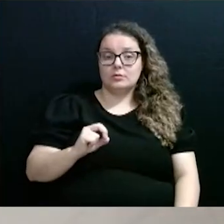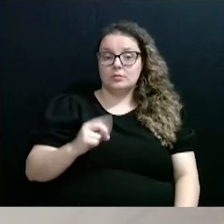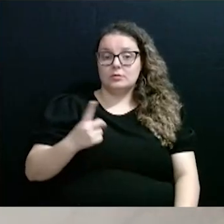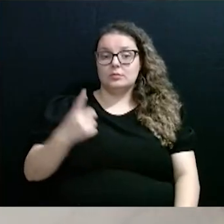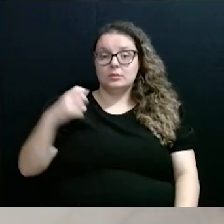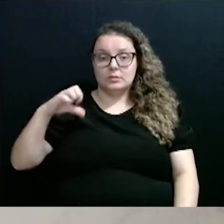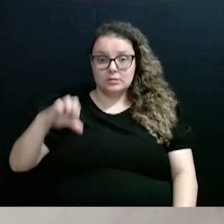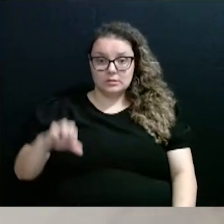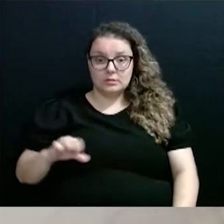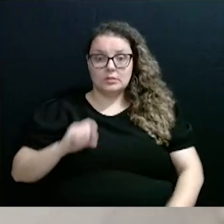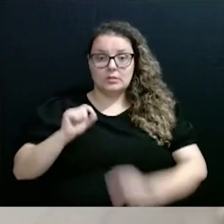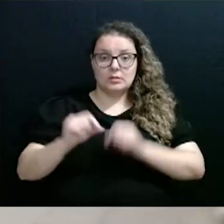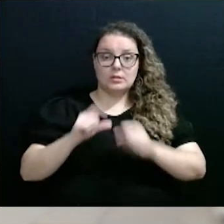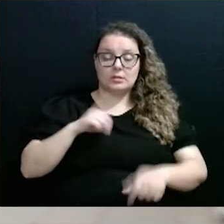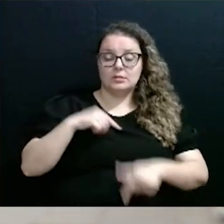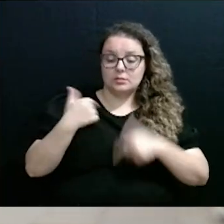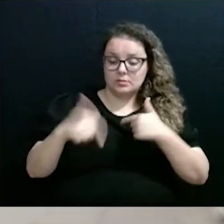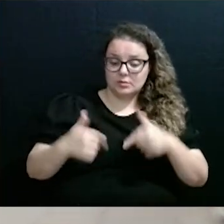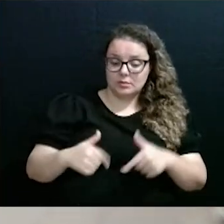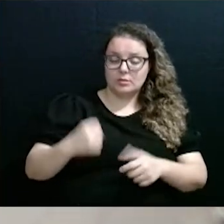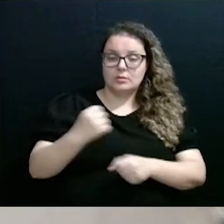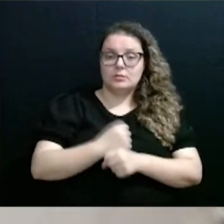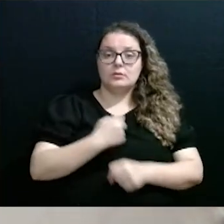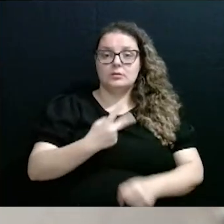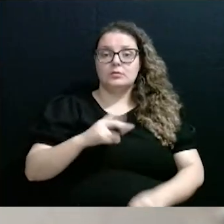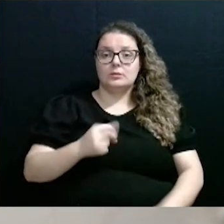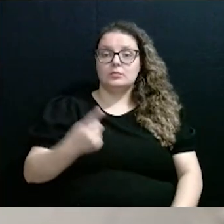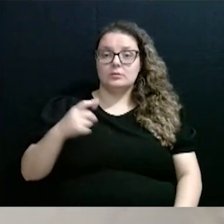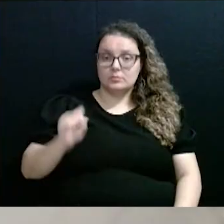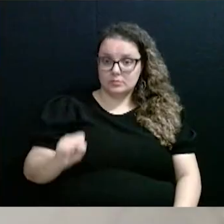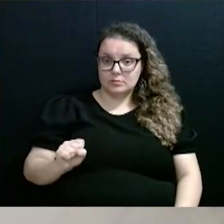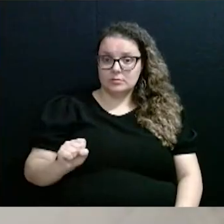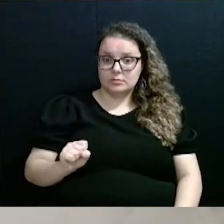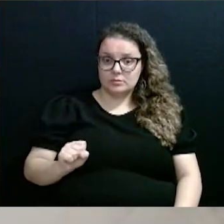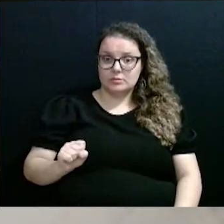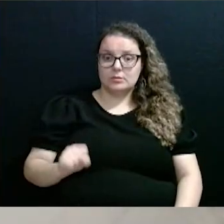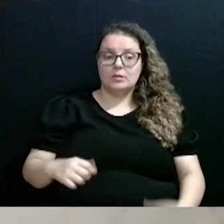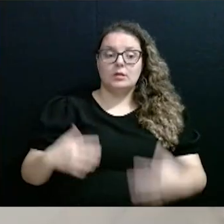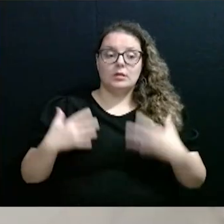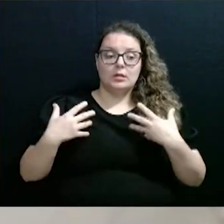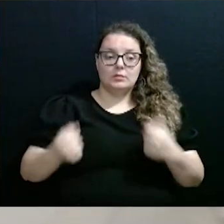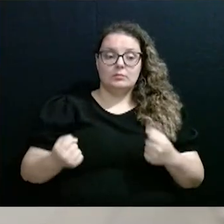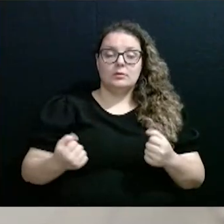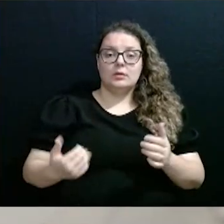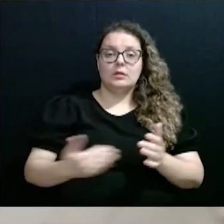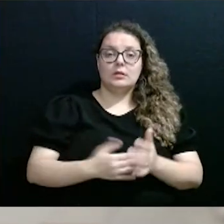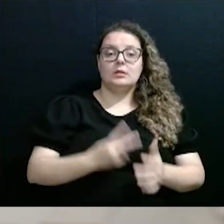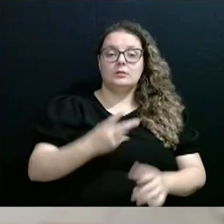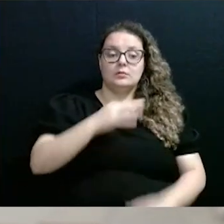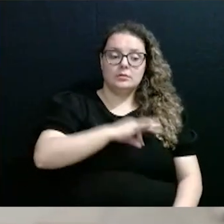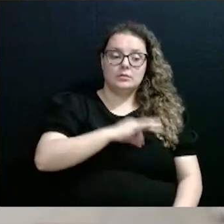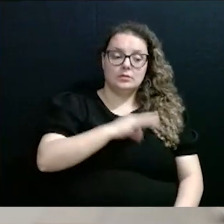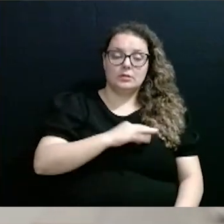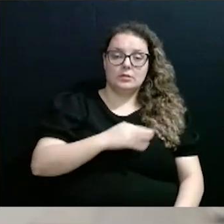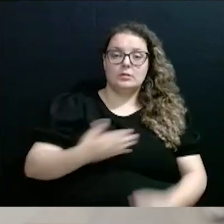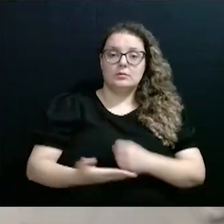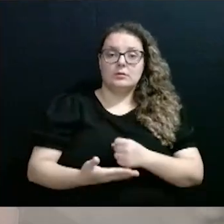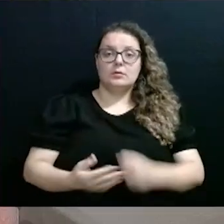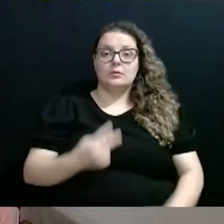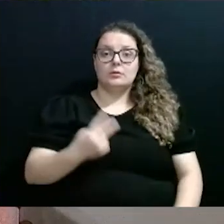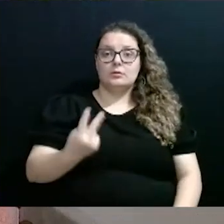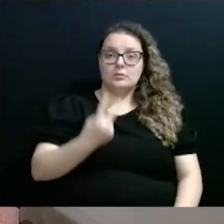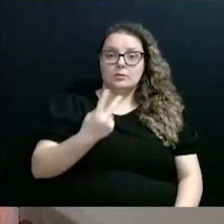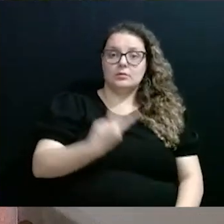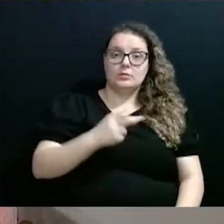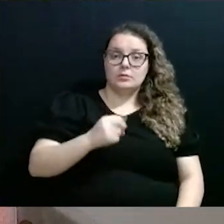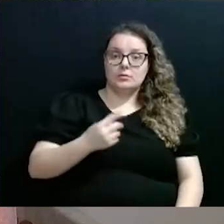2019, quem tinha trabalhado no ano de 2018, recebendo até 2 salários mínimos do valor de